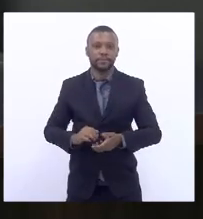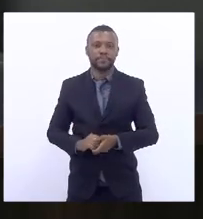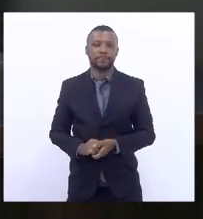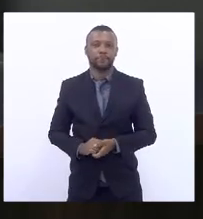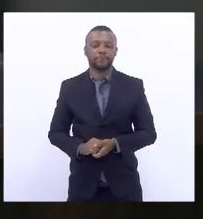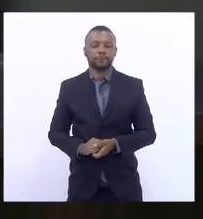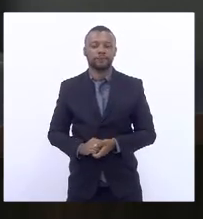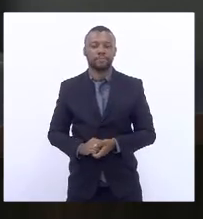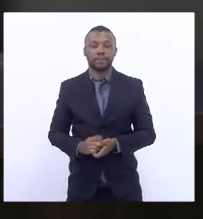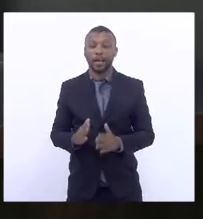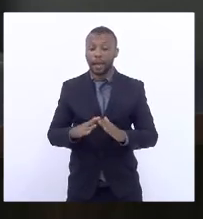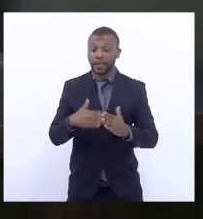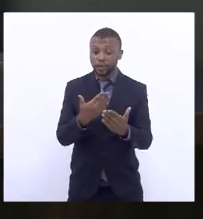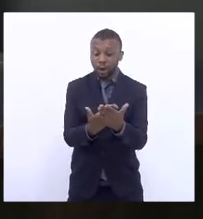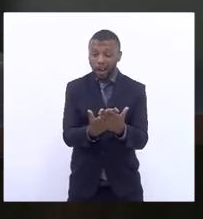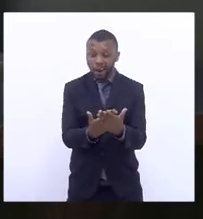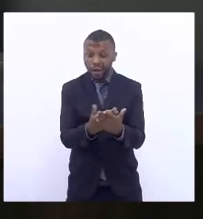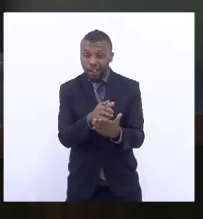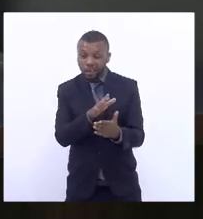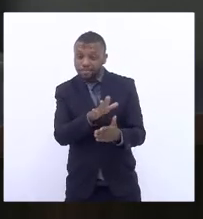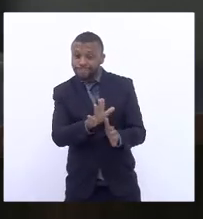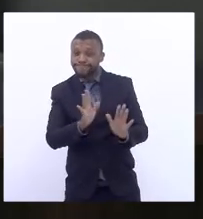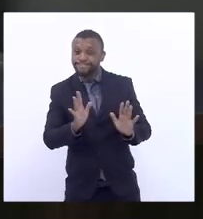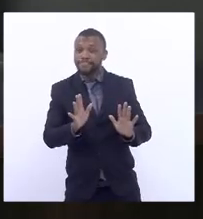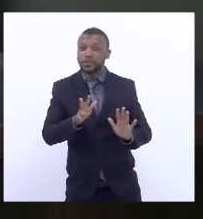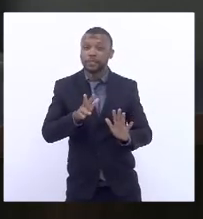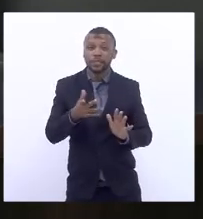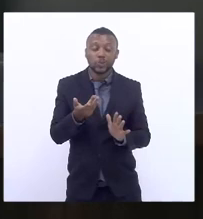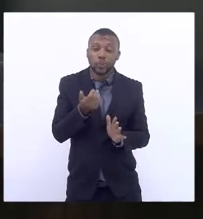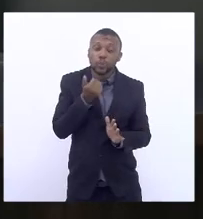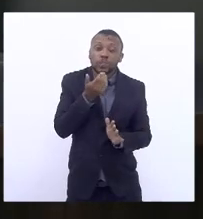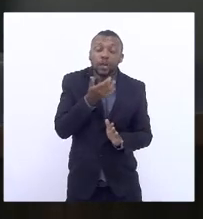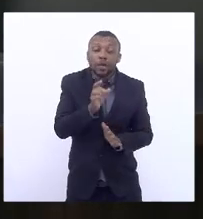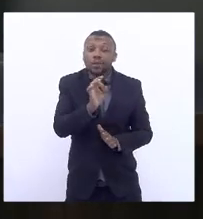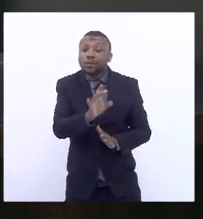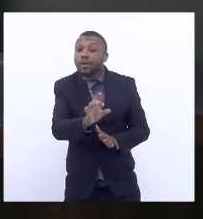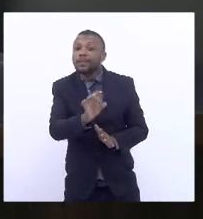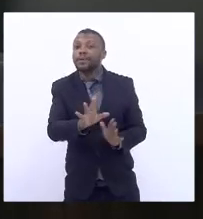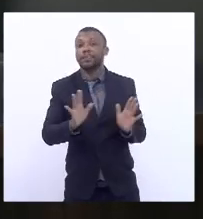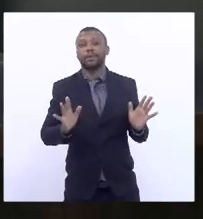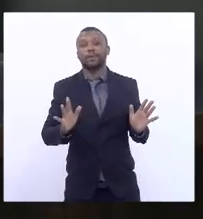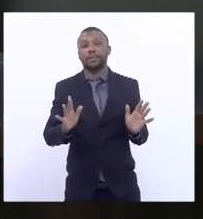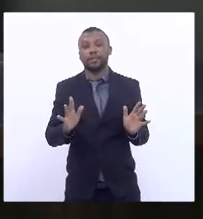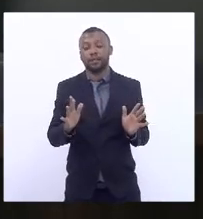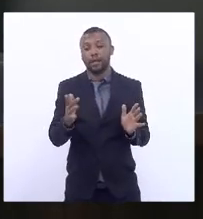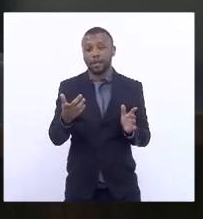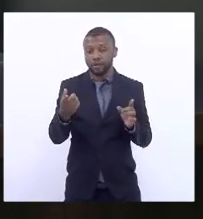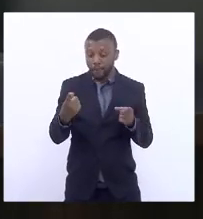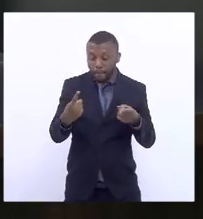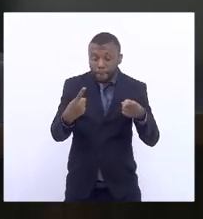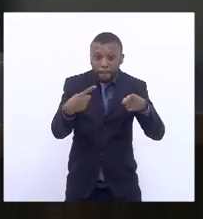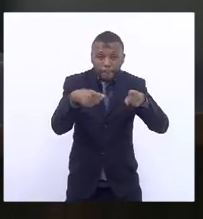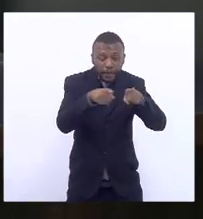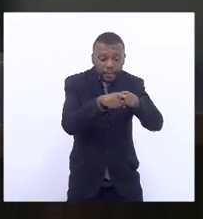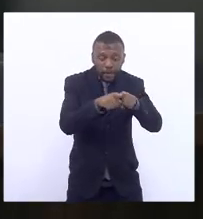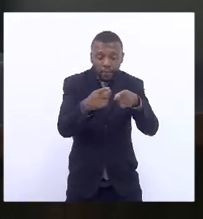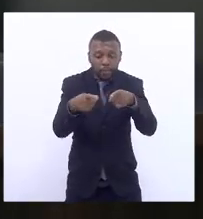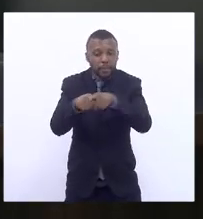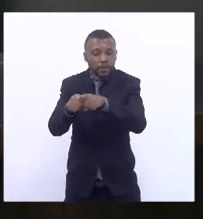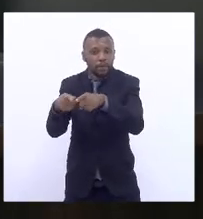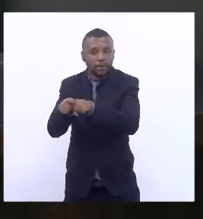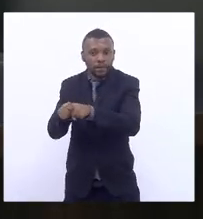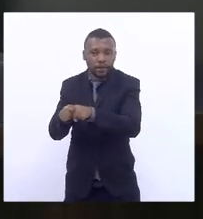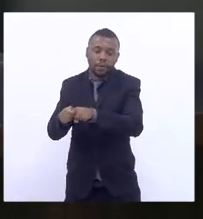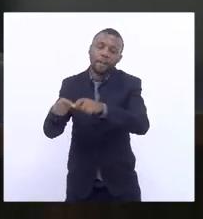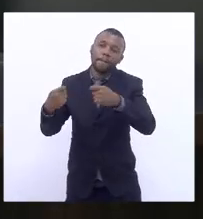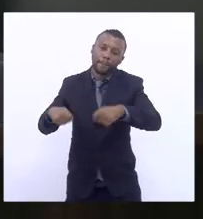escola, por si só, ela não se faz sozinha. Ela precisa, efetivamente, de parceiros. E que parceiros são esses? É